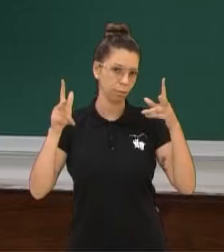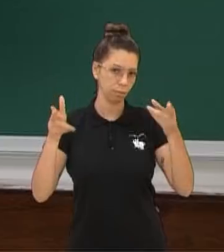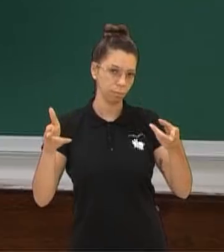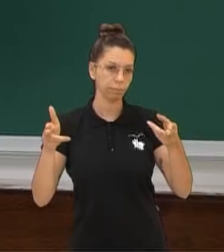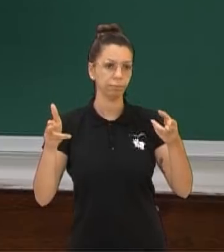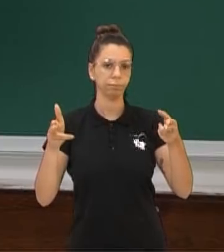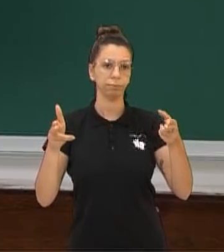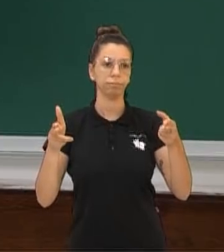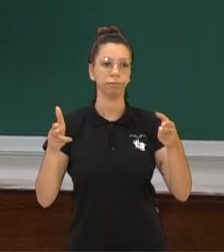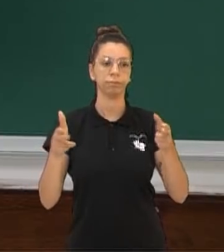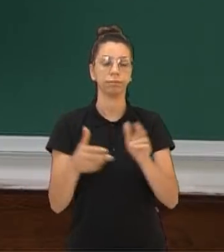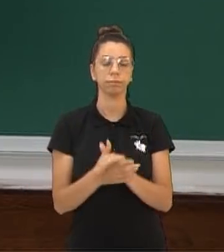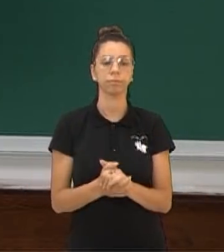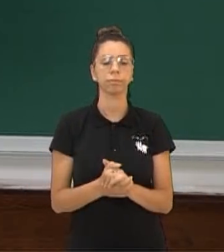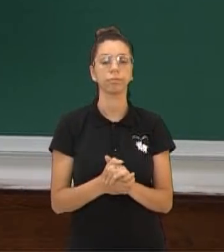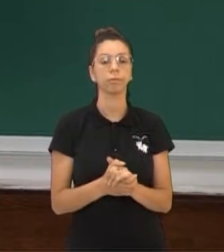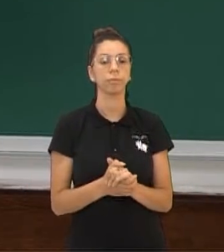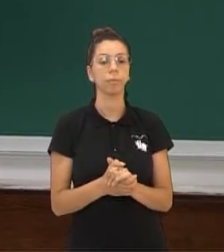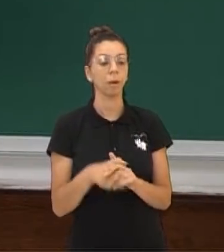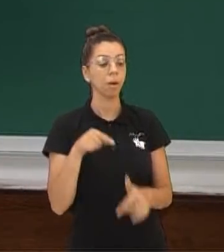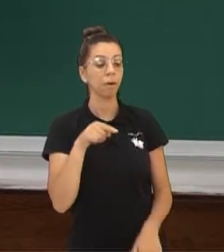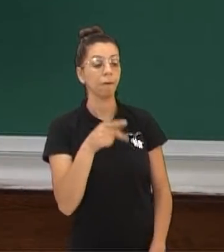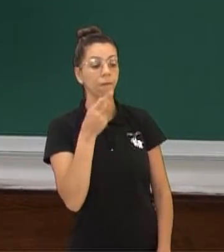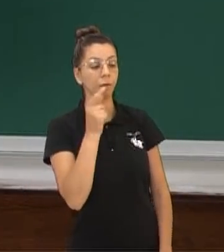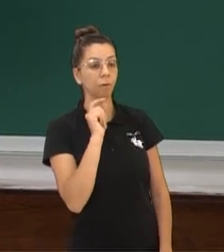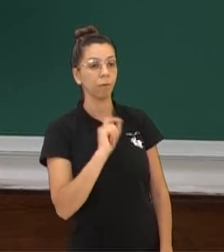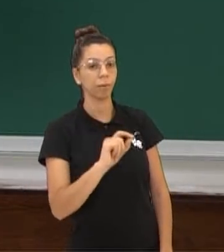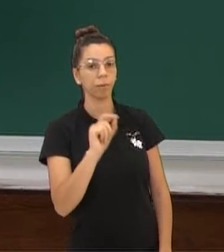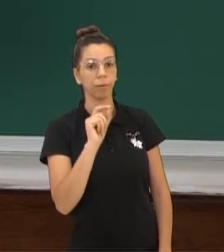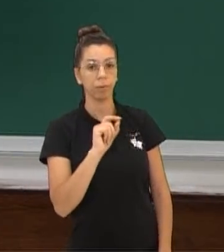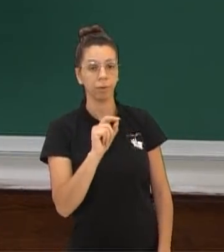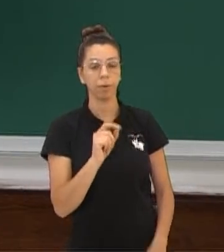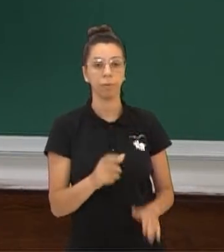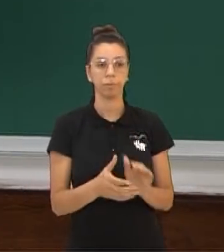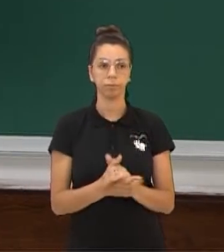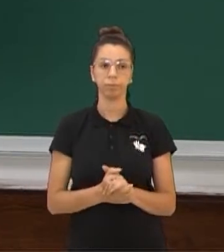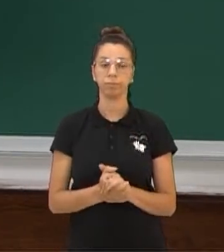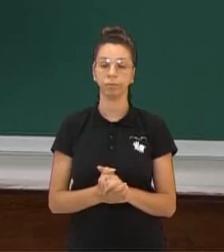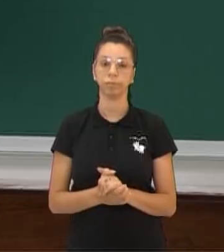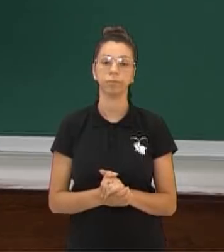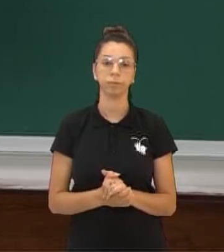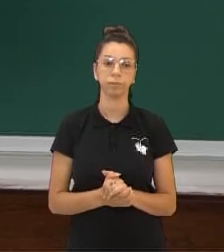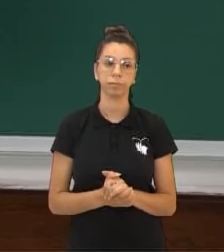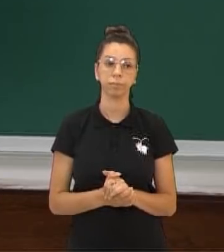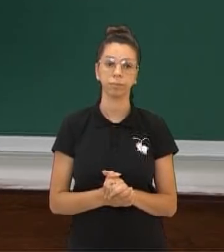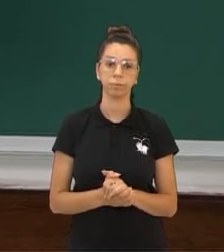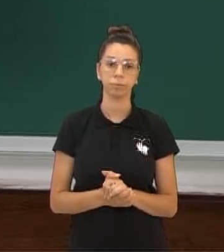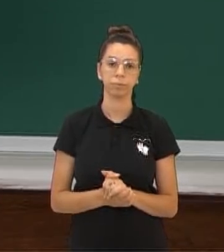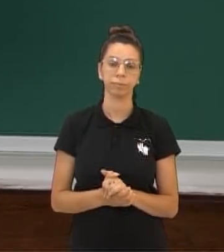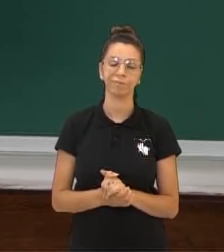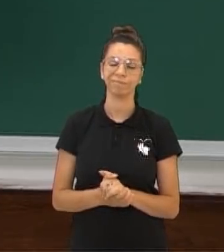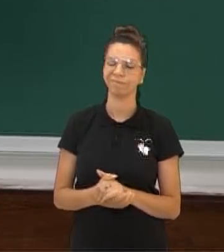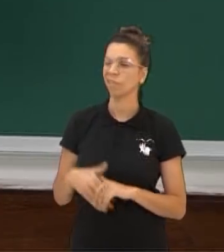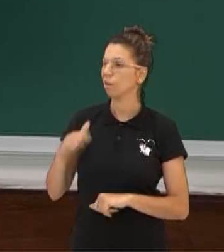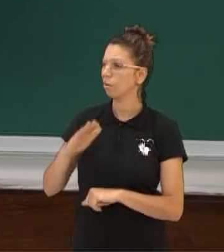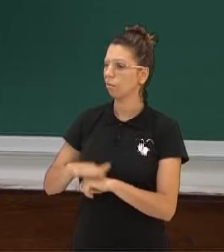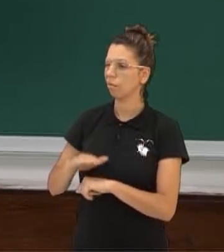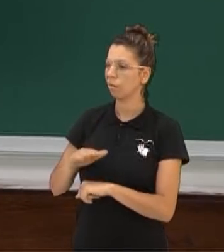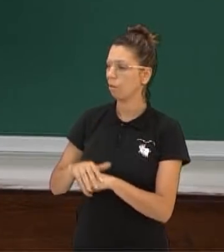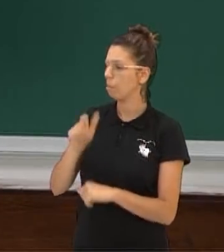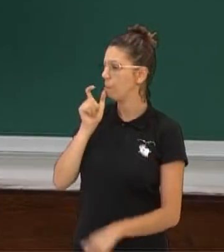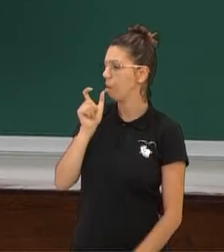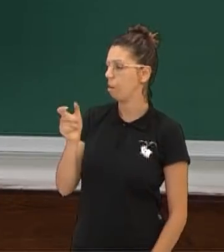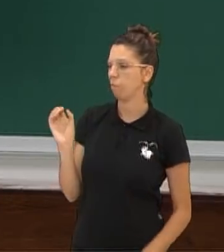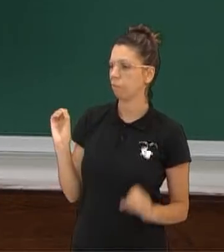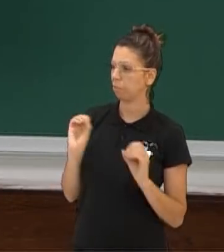e a Mimi está dizendo assim, I'm speechless. Então, ela está dizendo assim, eu estou sem